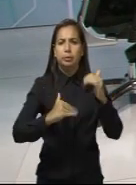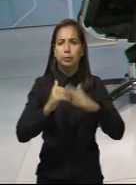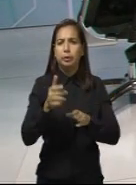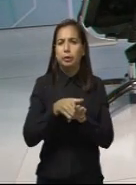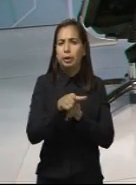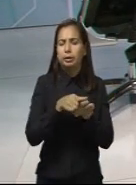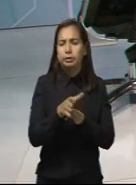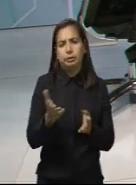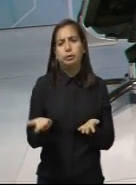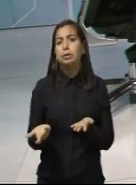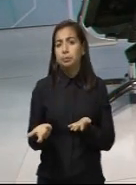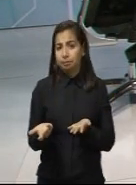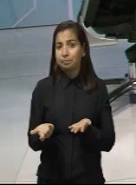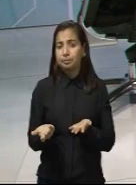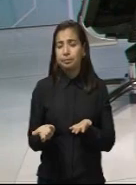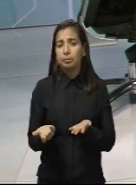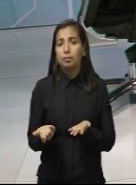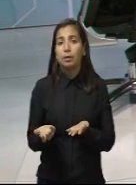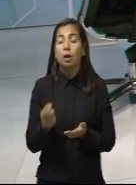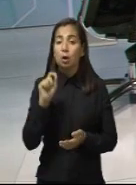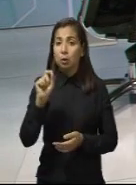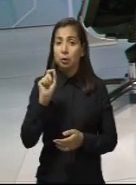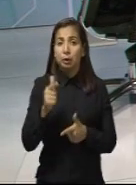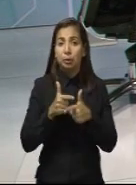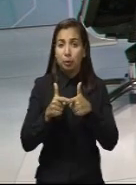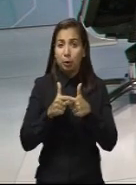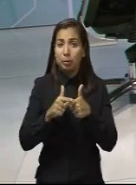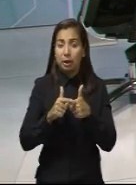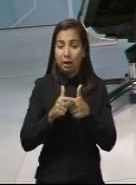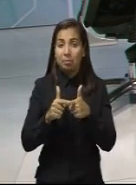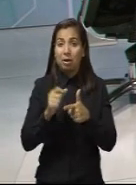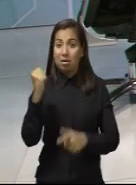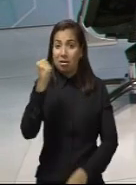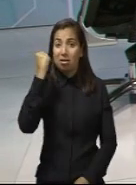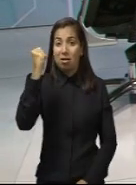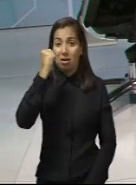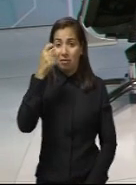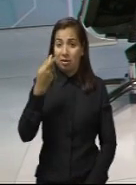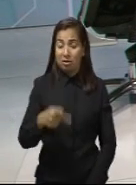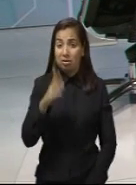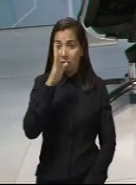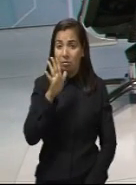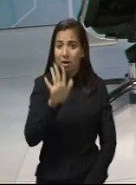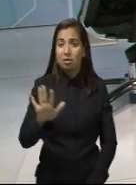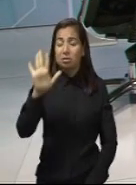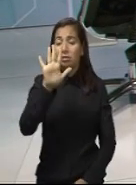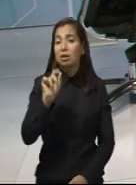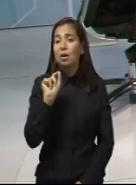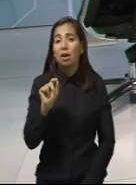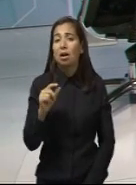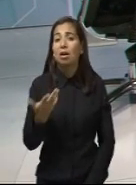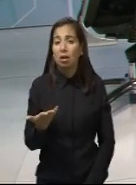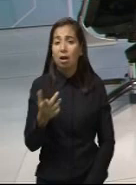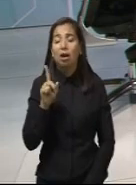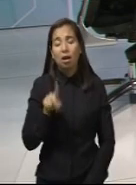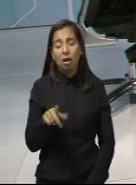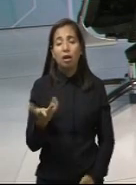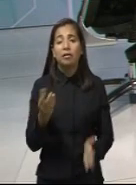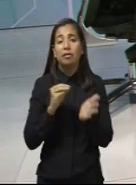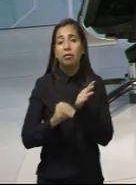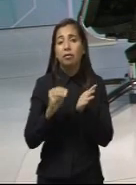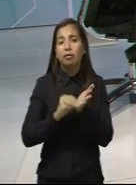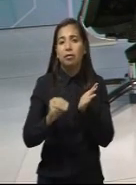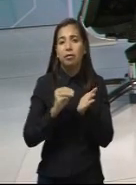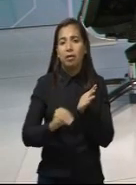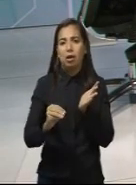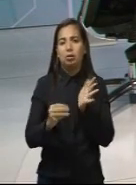se fosse... O que eu acho que é um problema grave no país é o problema da falta de transparência. Não há transparência